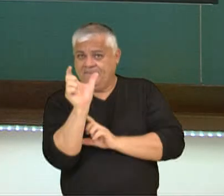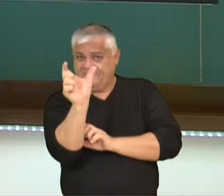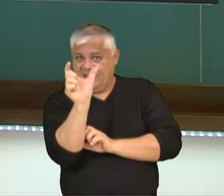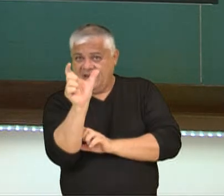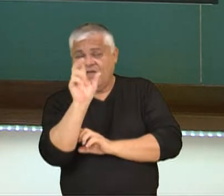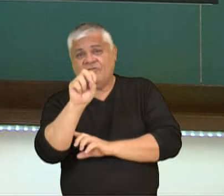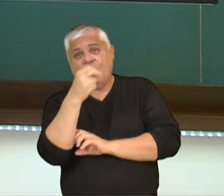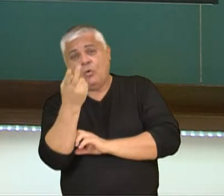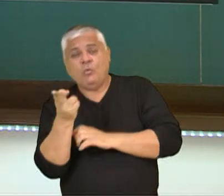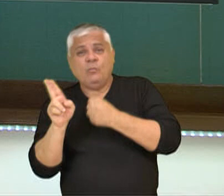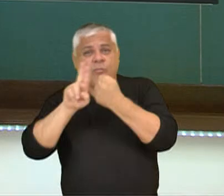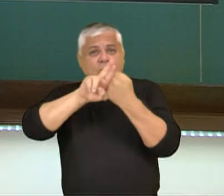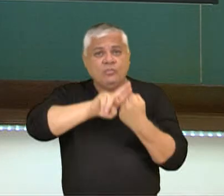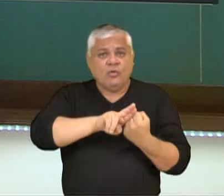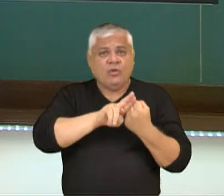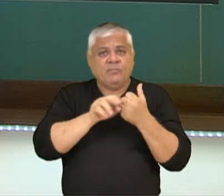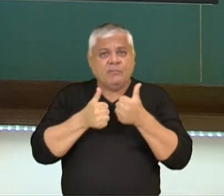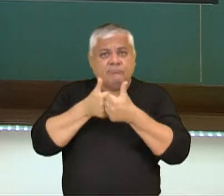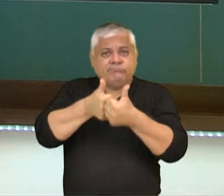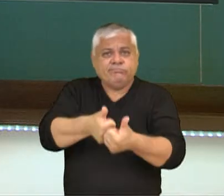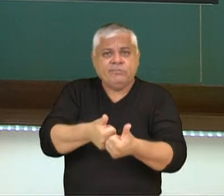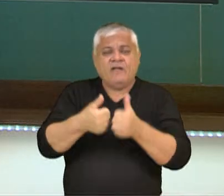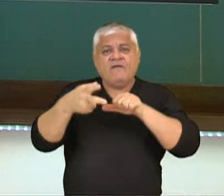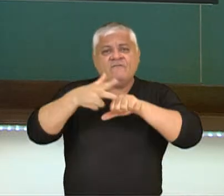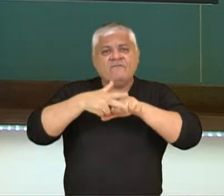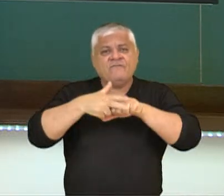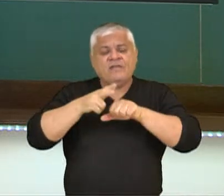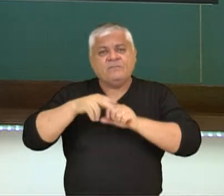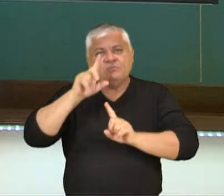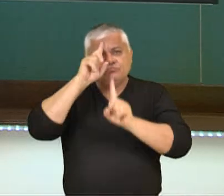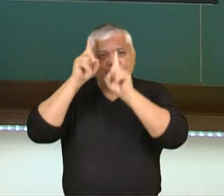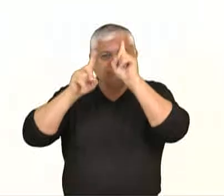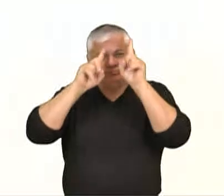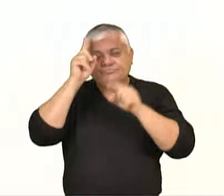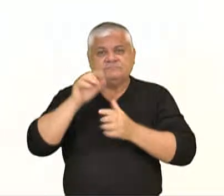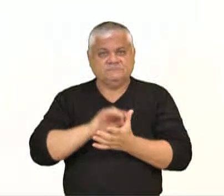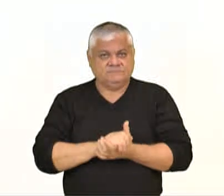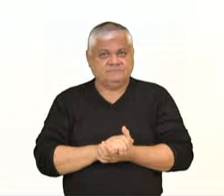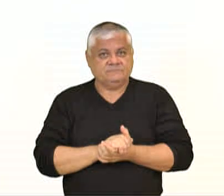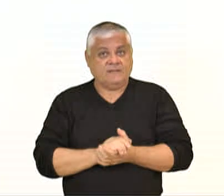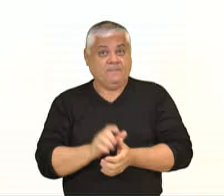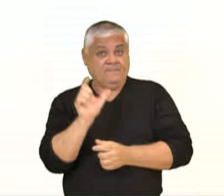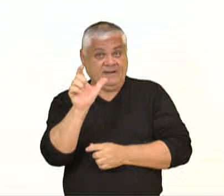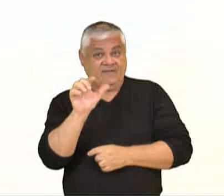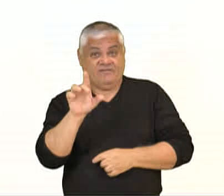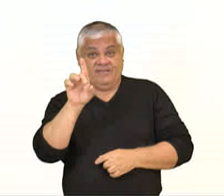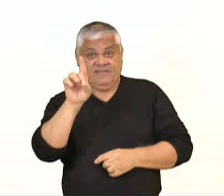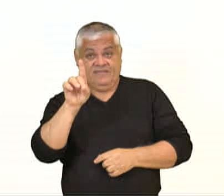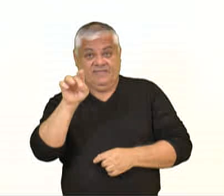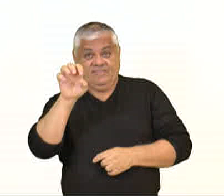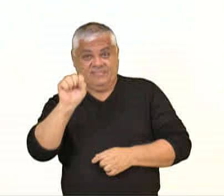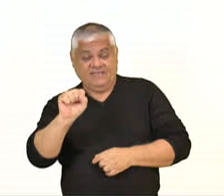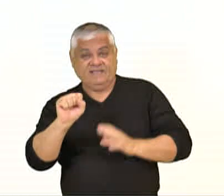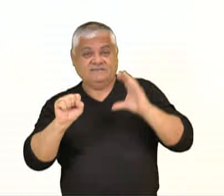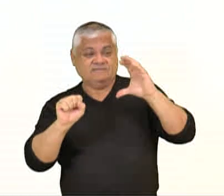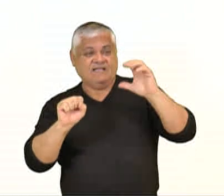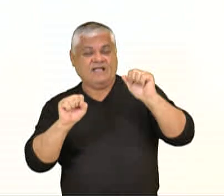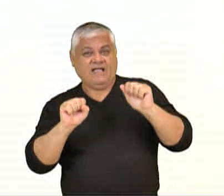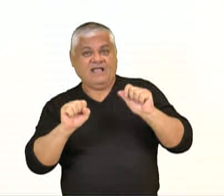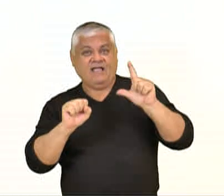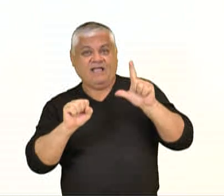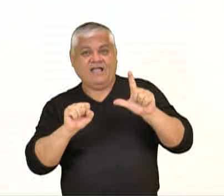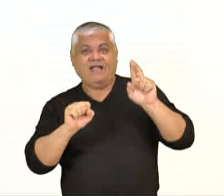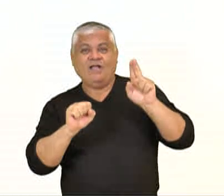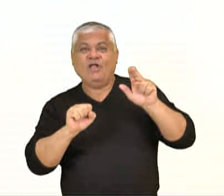ou pronome que acompanha o verbo inventado retoma, né? Estamos falando do verbo descaluniar, aqui